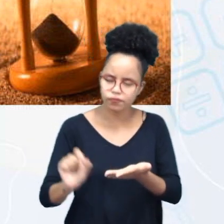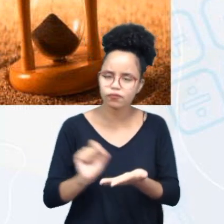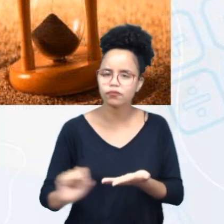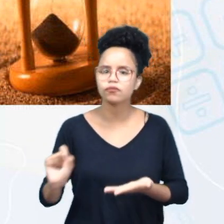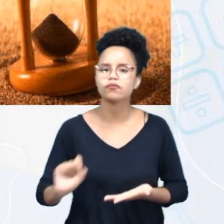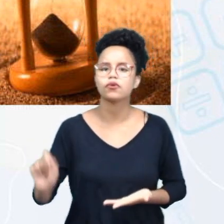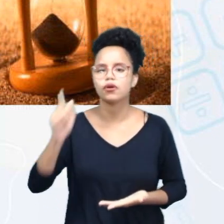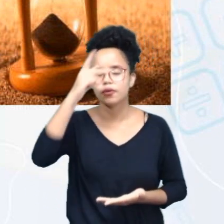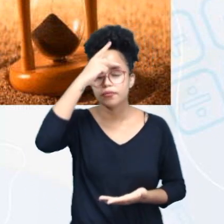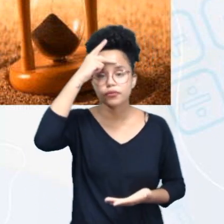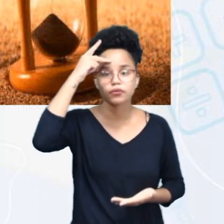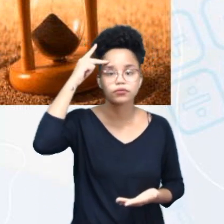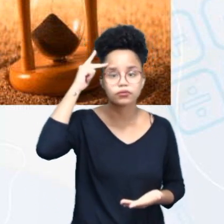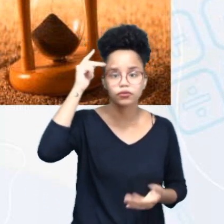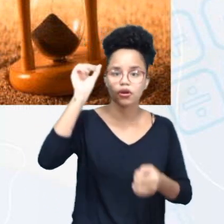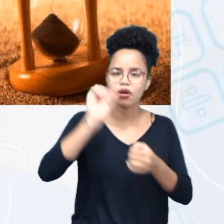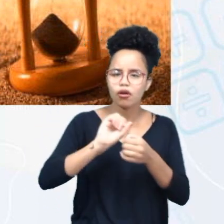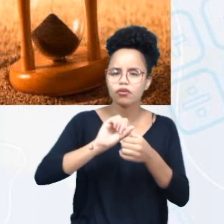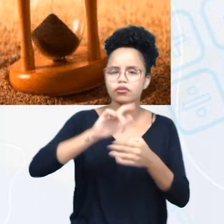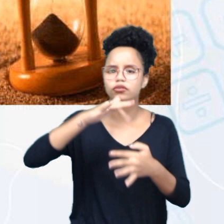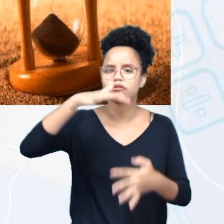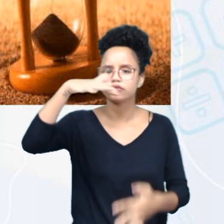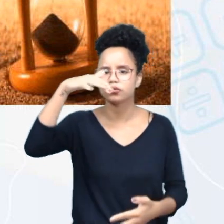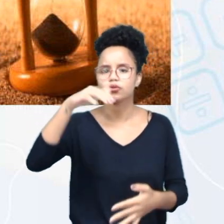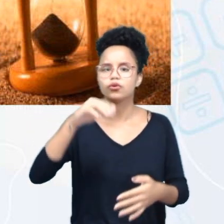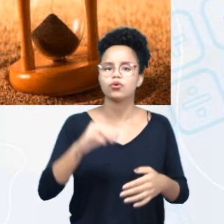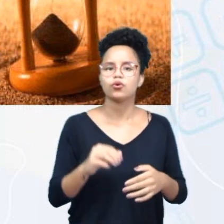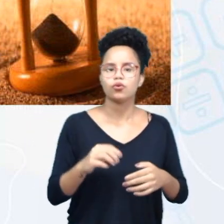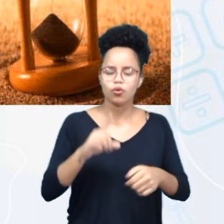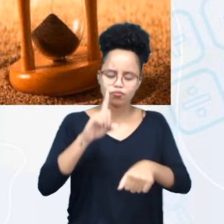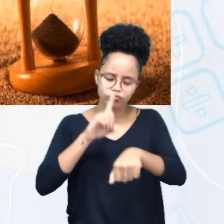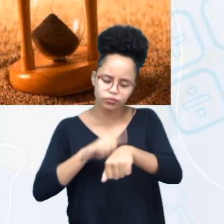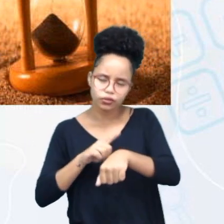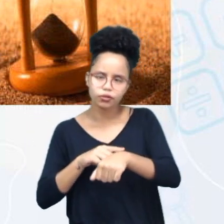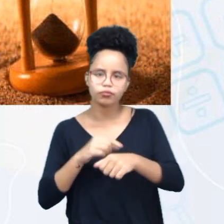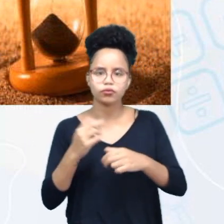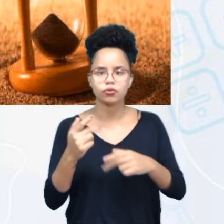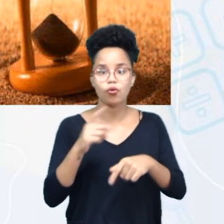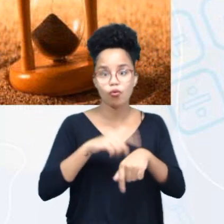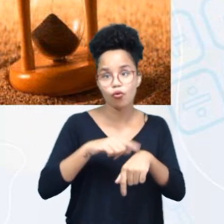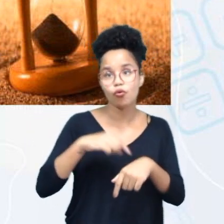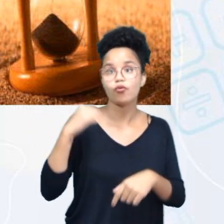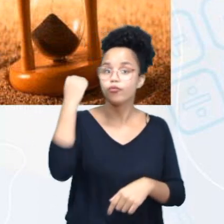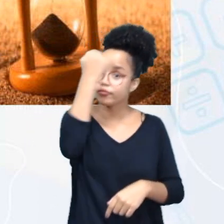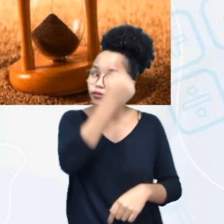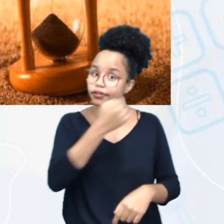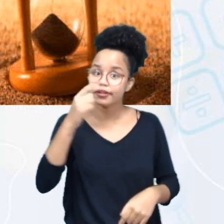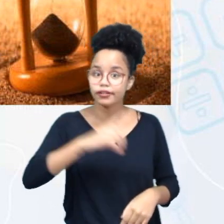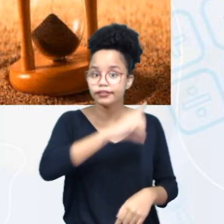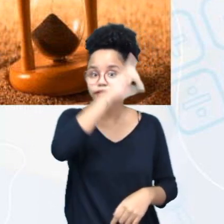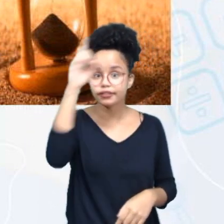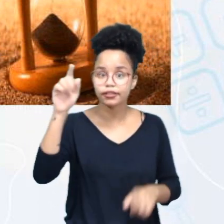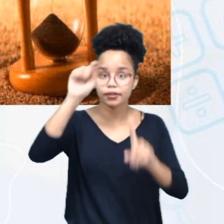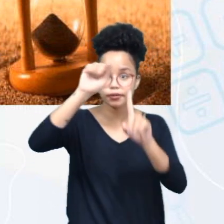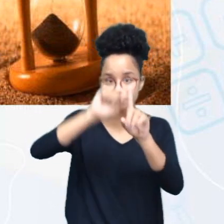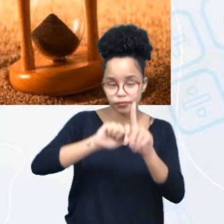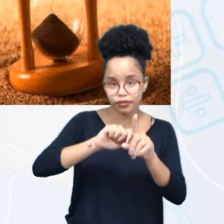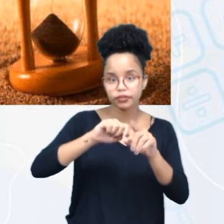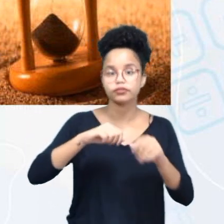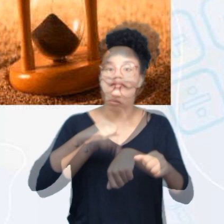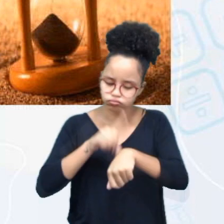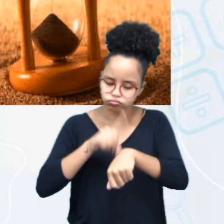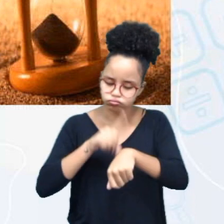humanos criaram unidades de medidas de tempo, como hora, dia, mês, ano e